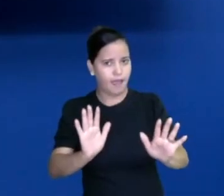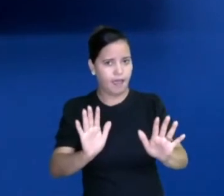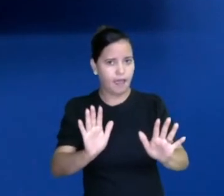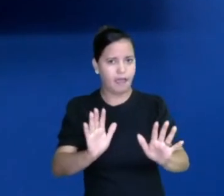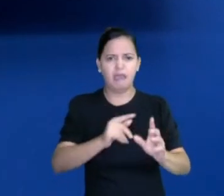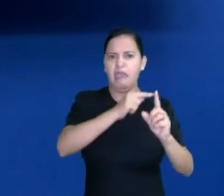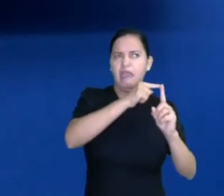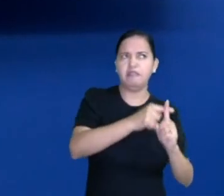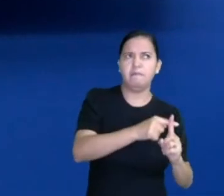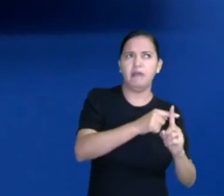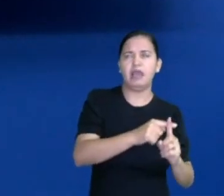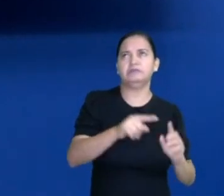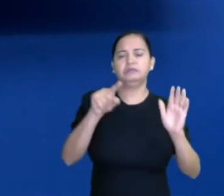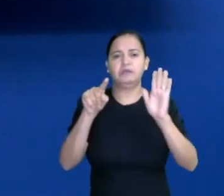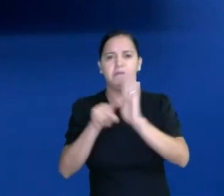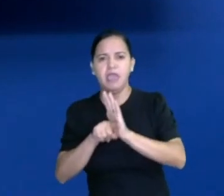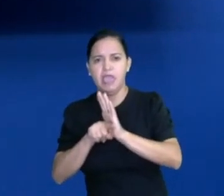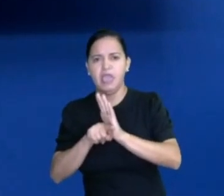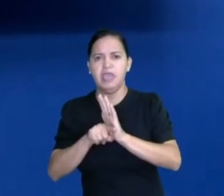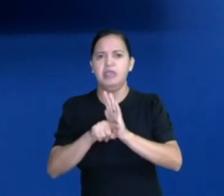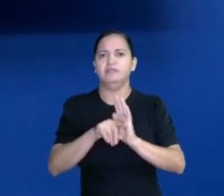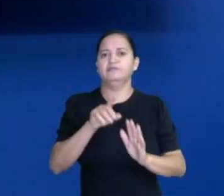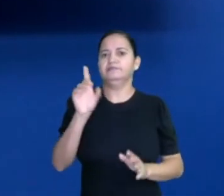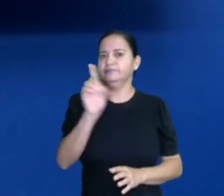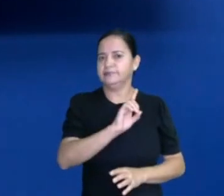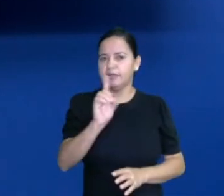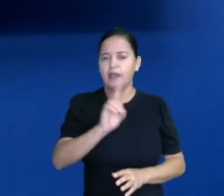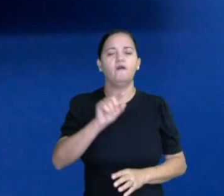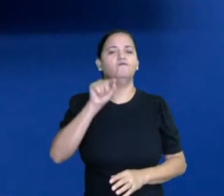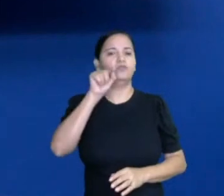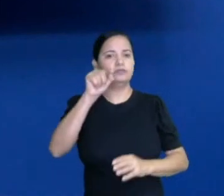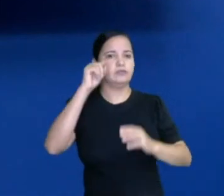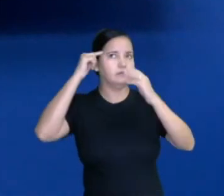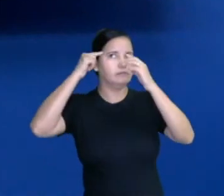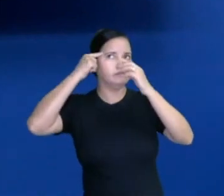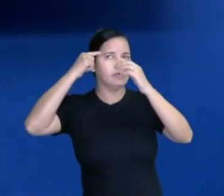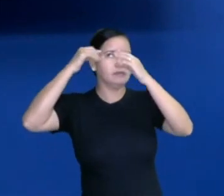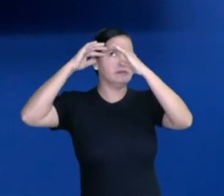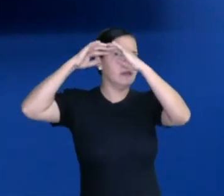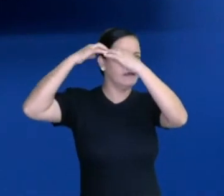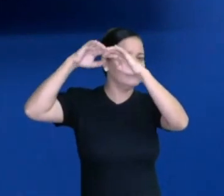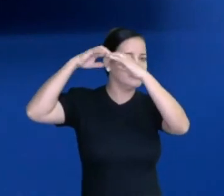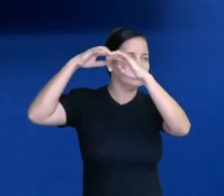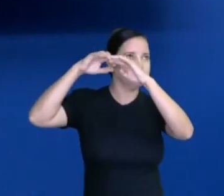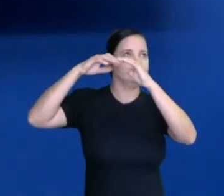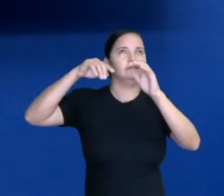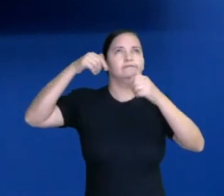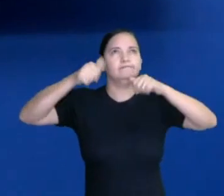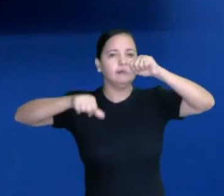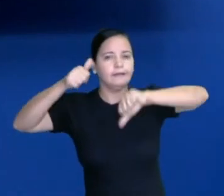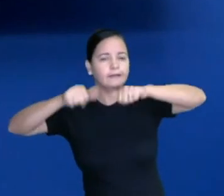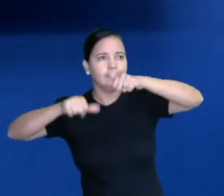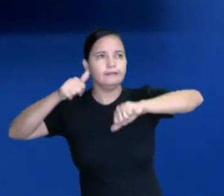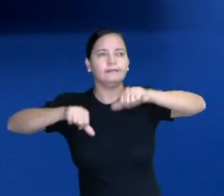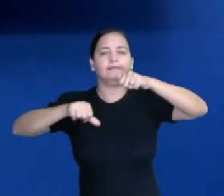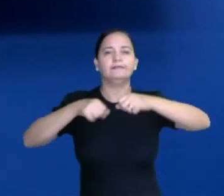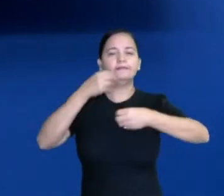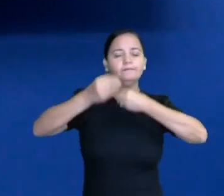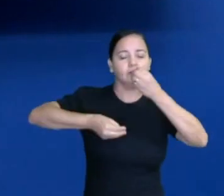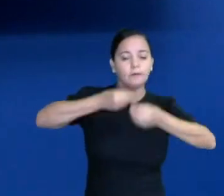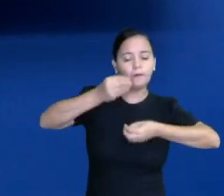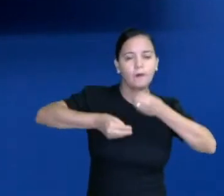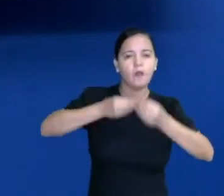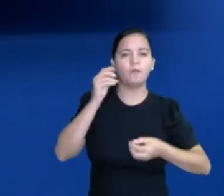é de mais ou de menos, professora, que eu tenho que fazer aqui. Raciocina, interpreta o problema, analisa o que você